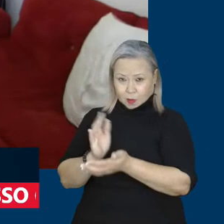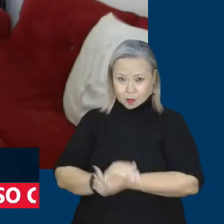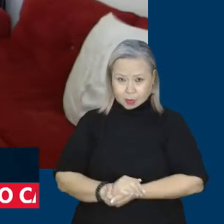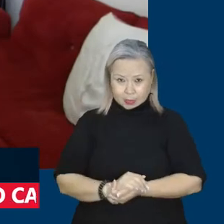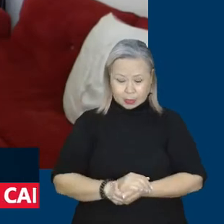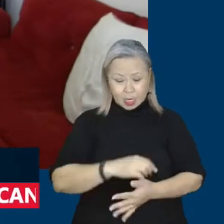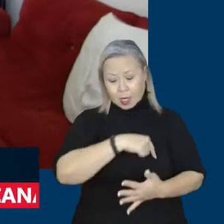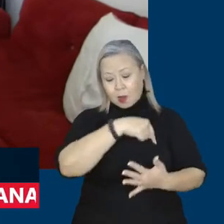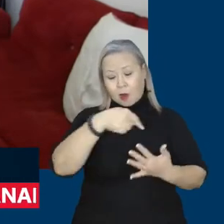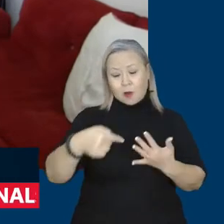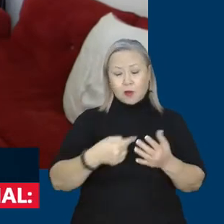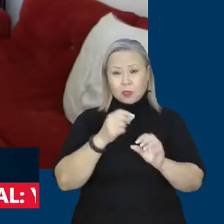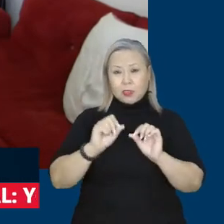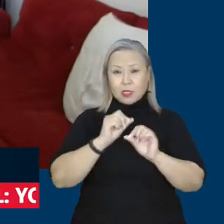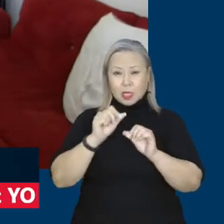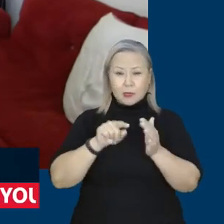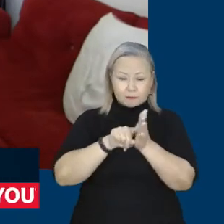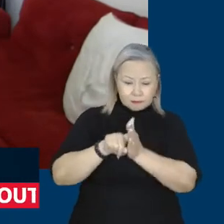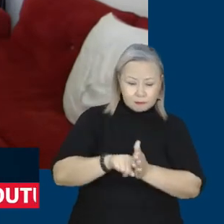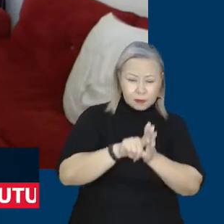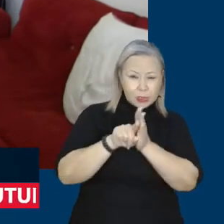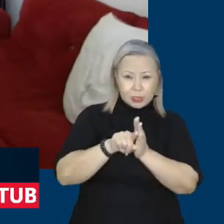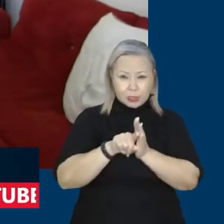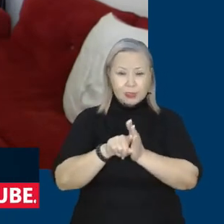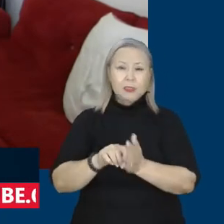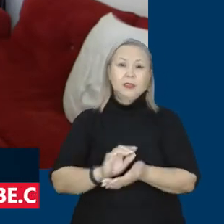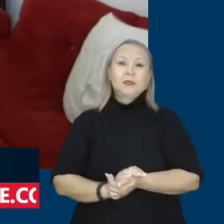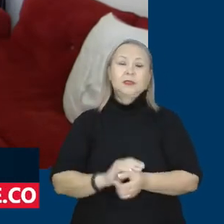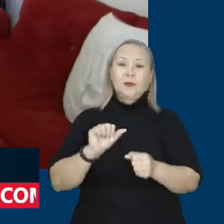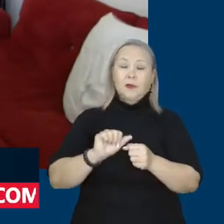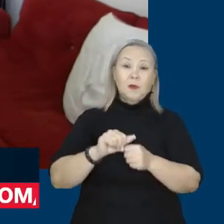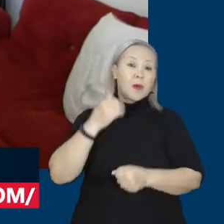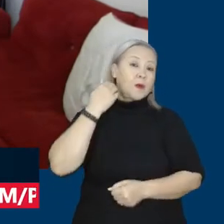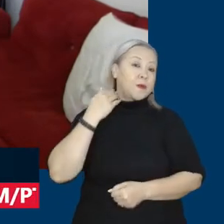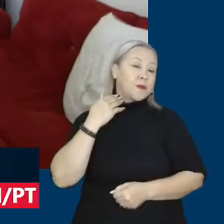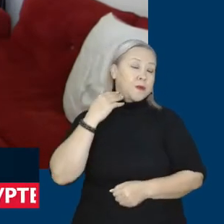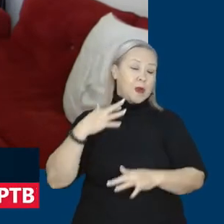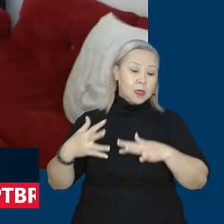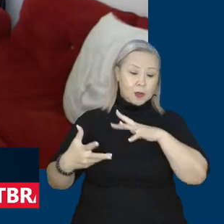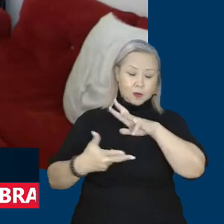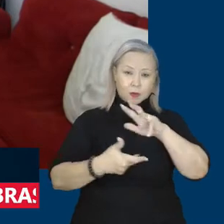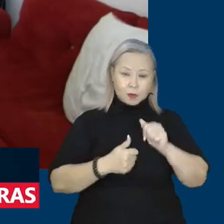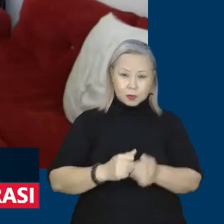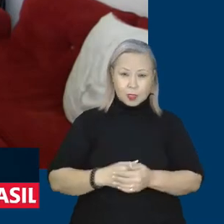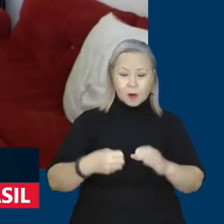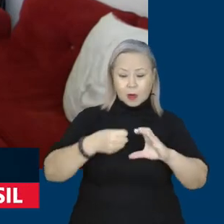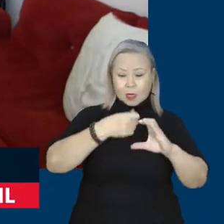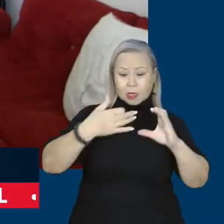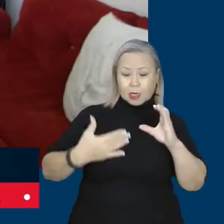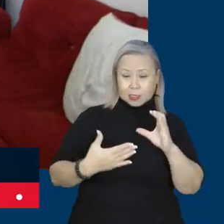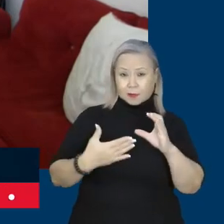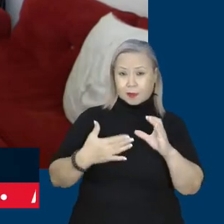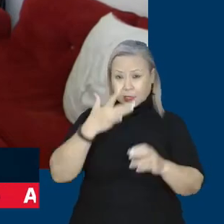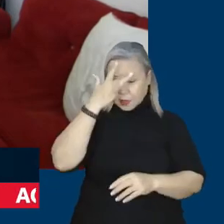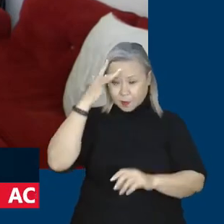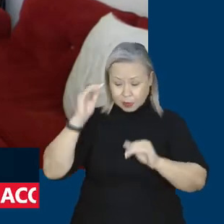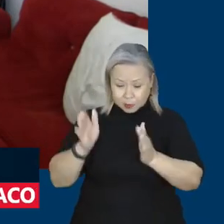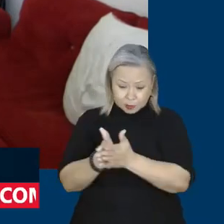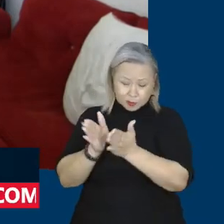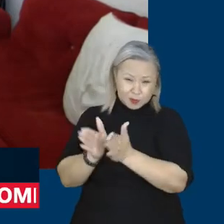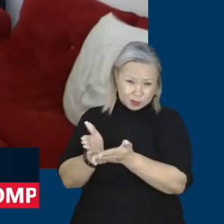parecem medição são adotados pelo Banco Mundial a instituição classifica pessoas em pobreza que vivem